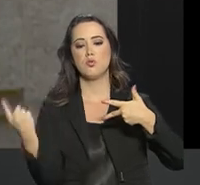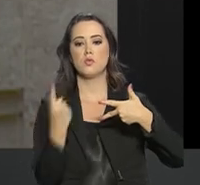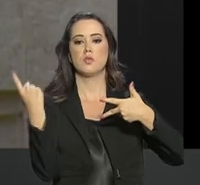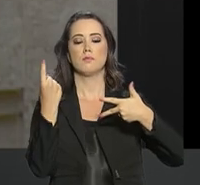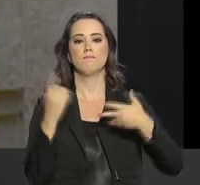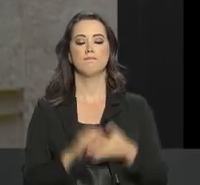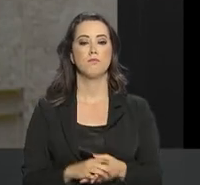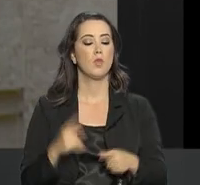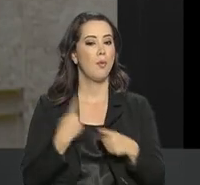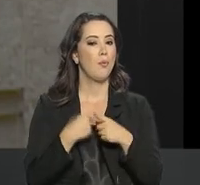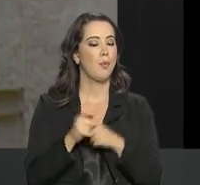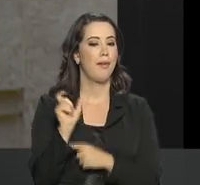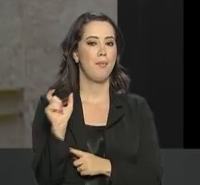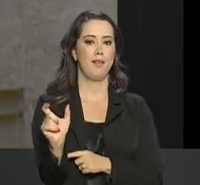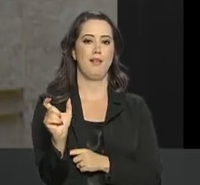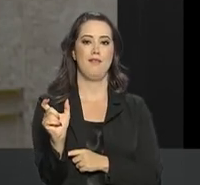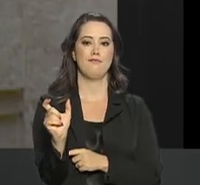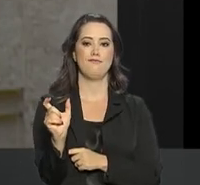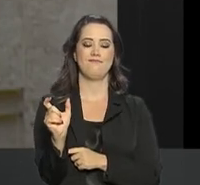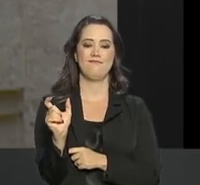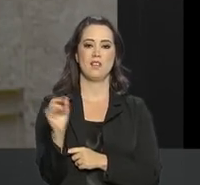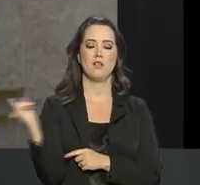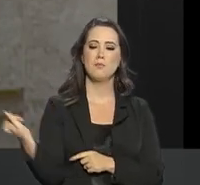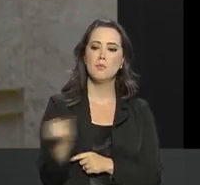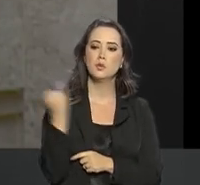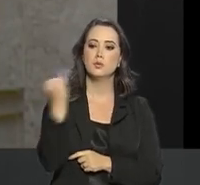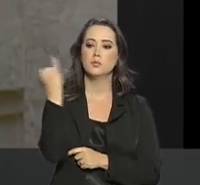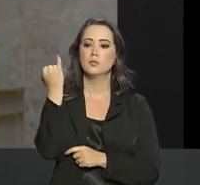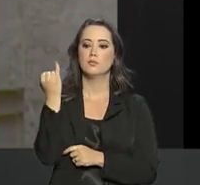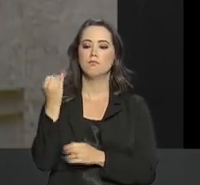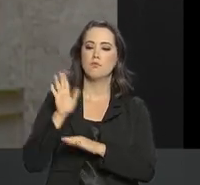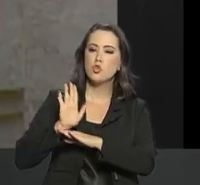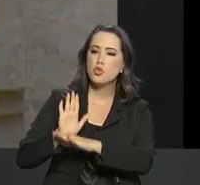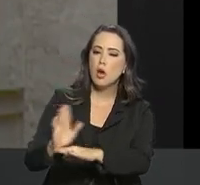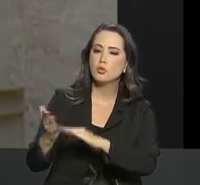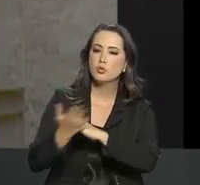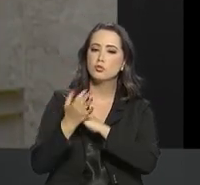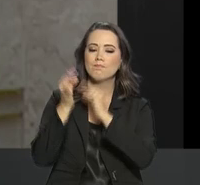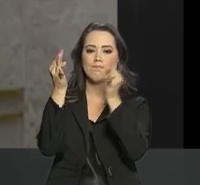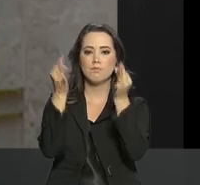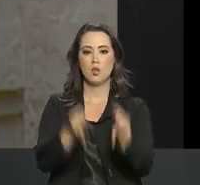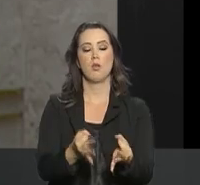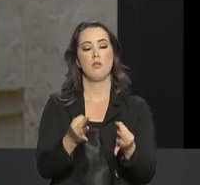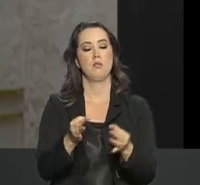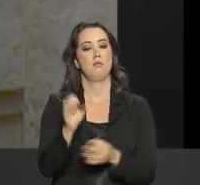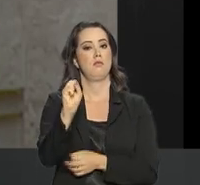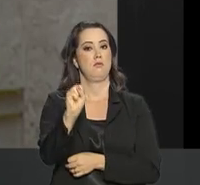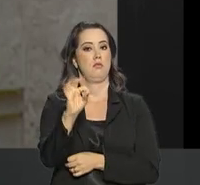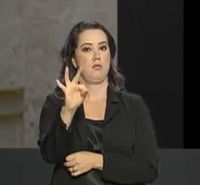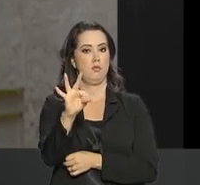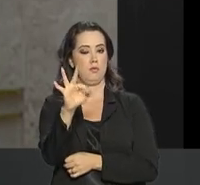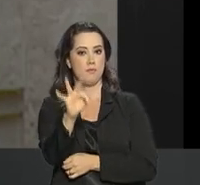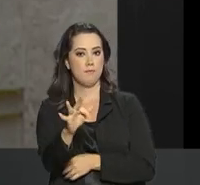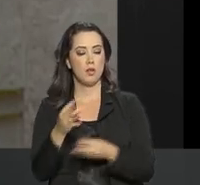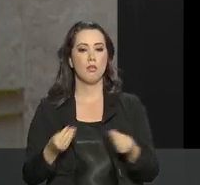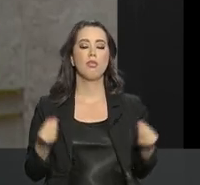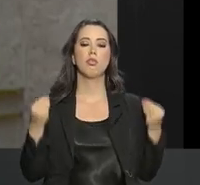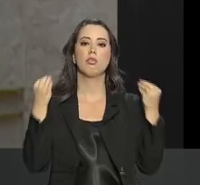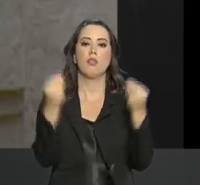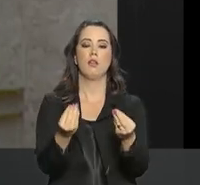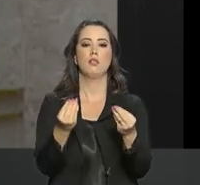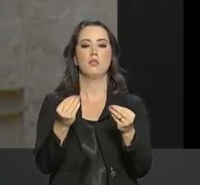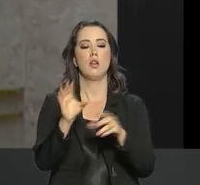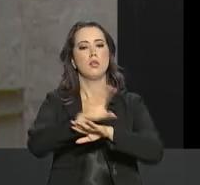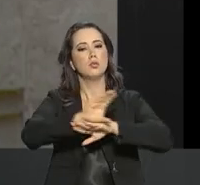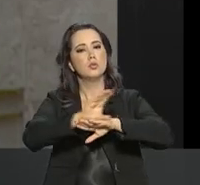homenagem, porque a palavra de referência, de amparo, de aval que o Supremo, a Corte Suprema dá à